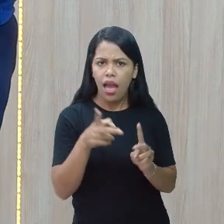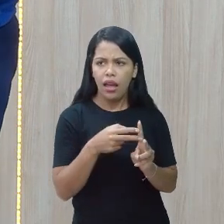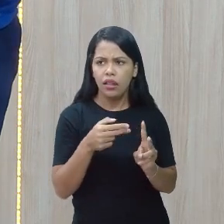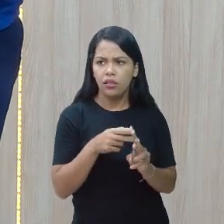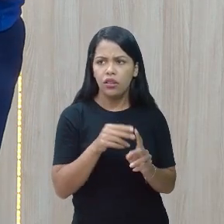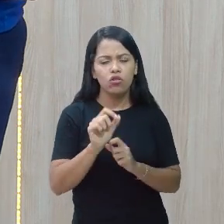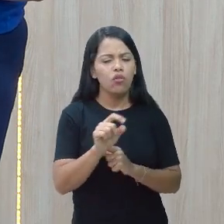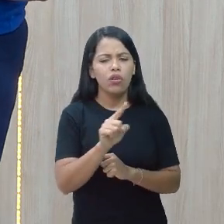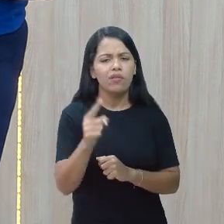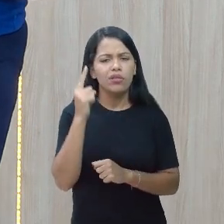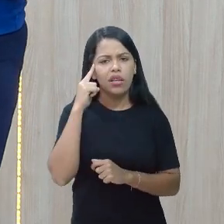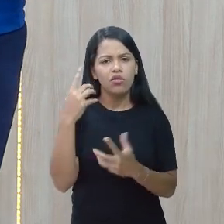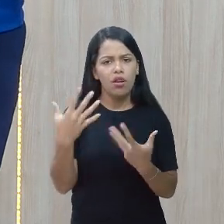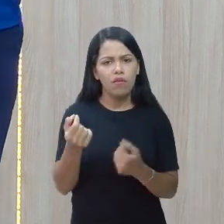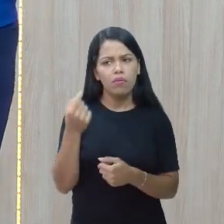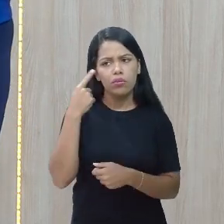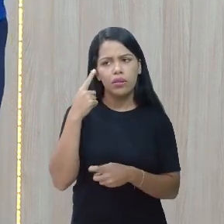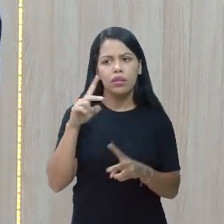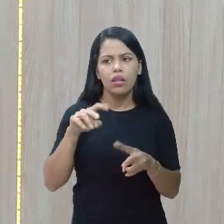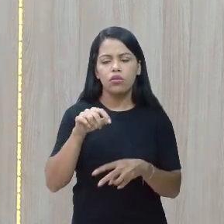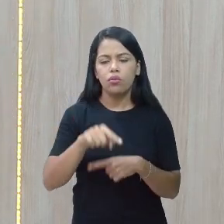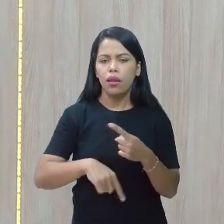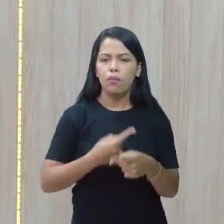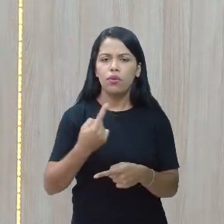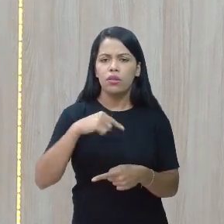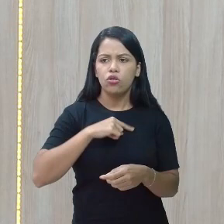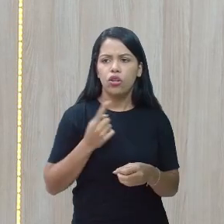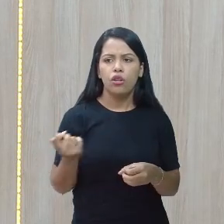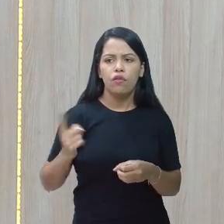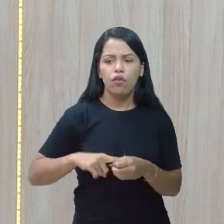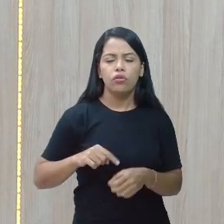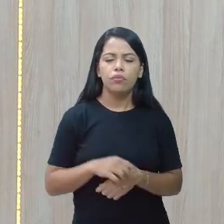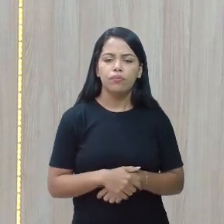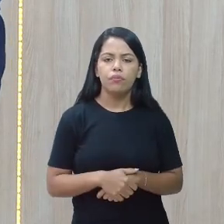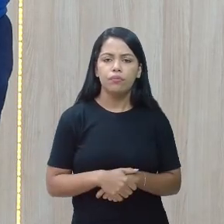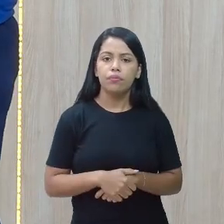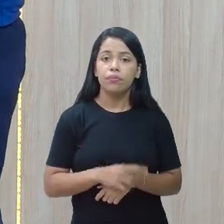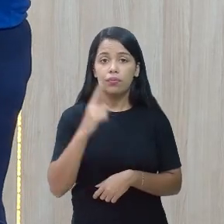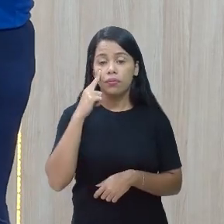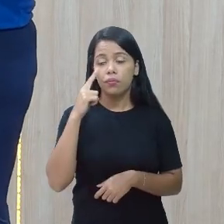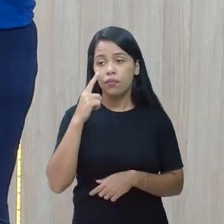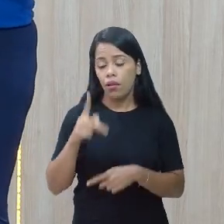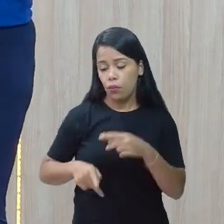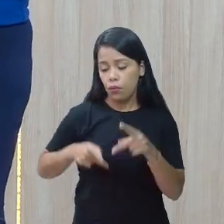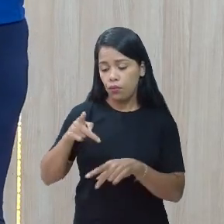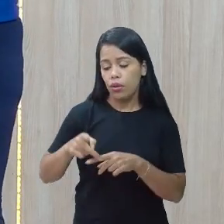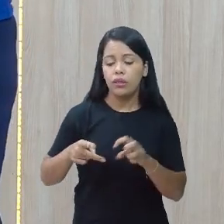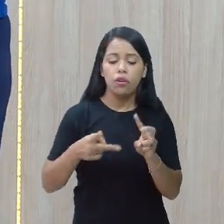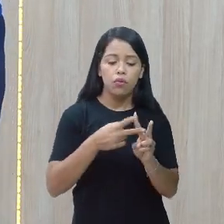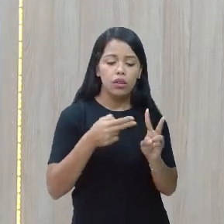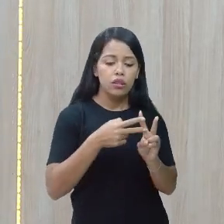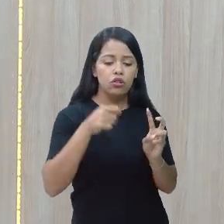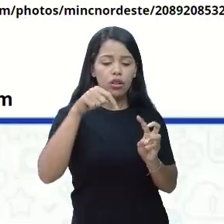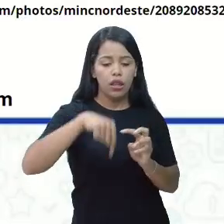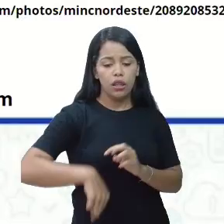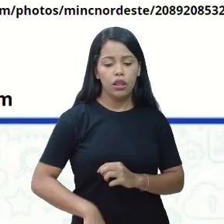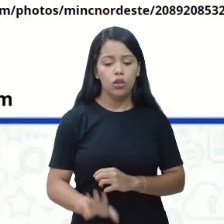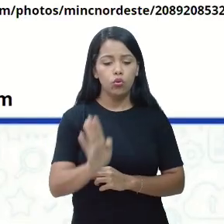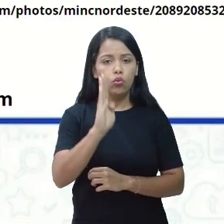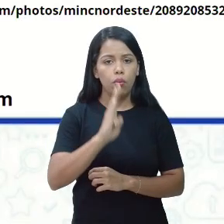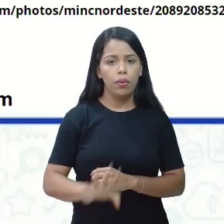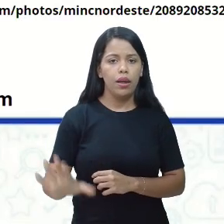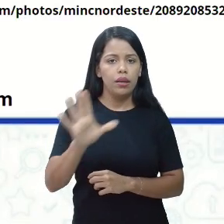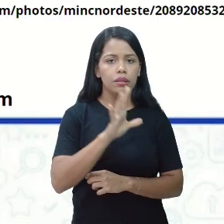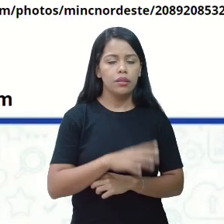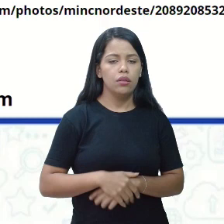Vamos pensar um pouquinho sobre isso. Daqui a pouco a gente volta a esse assunto. Veja, os povos indígenas do Brasil, eles compreendem